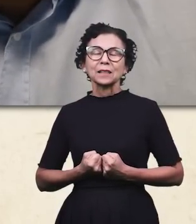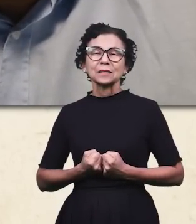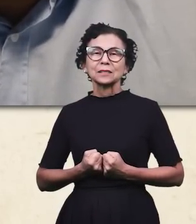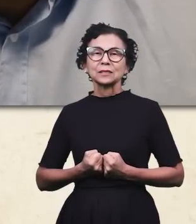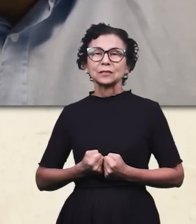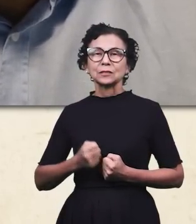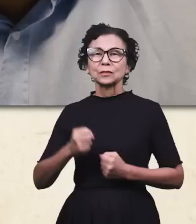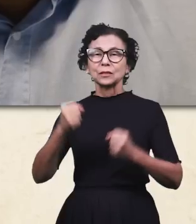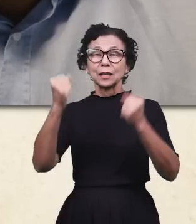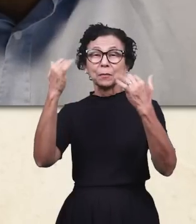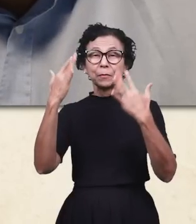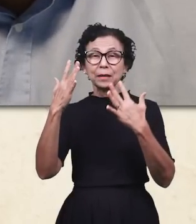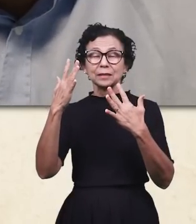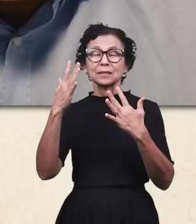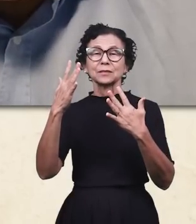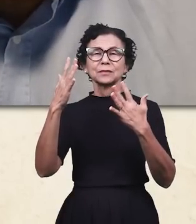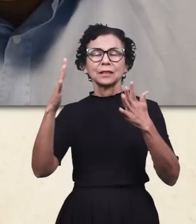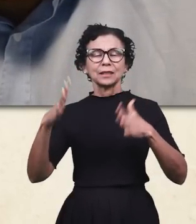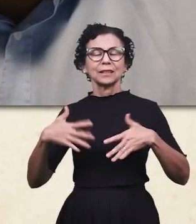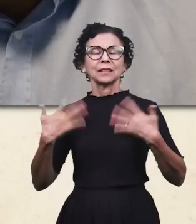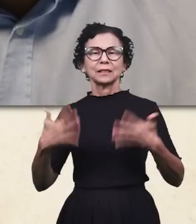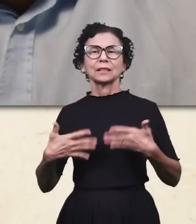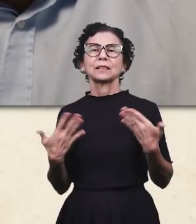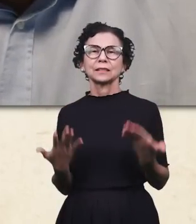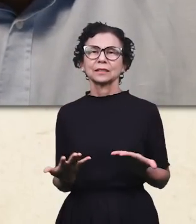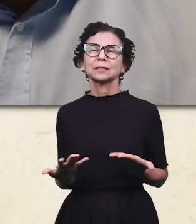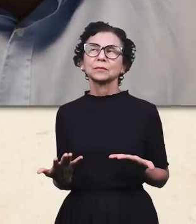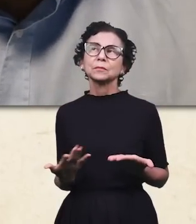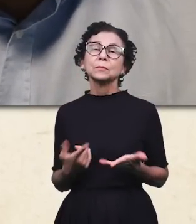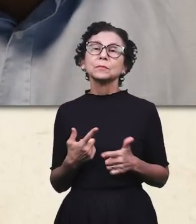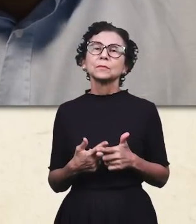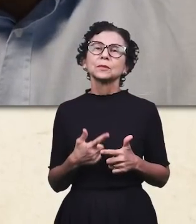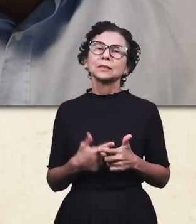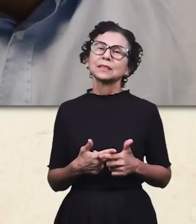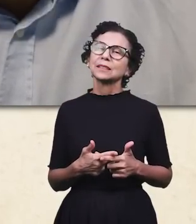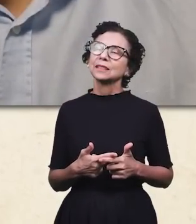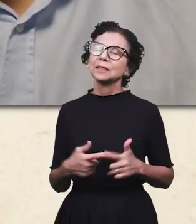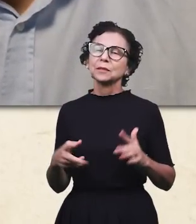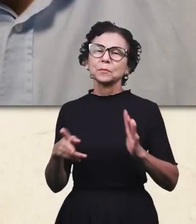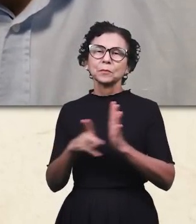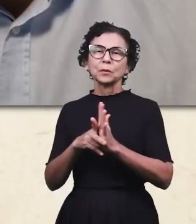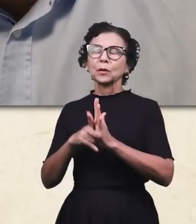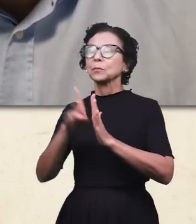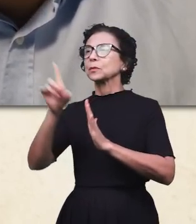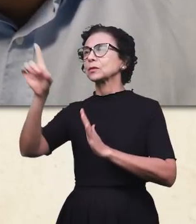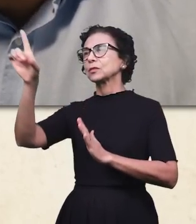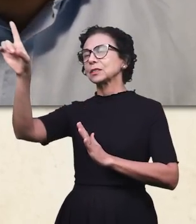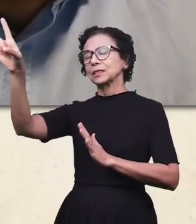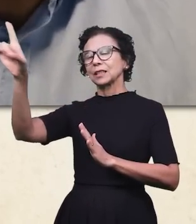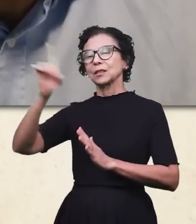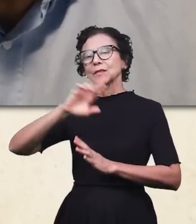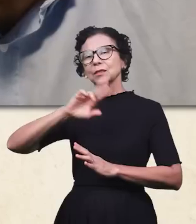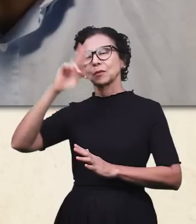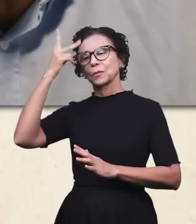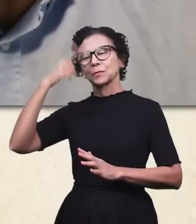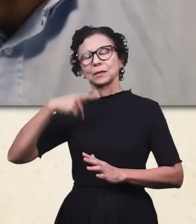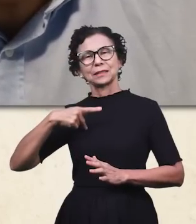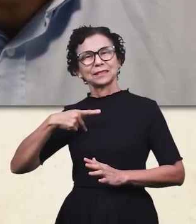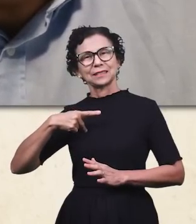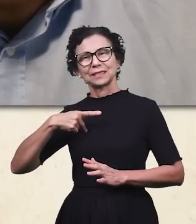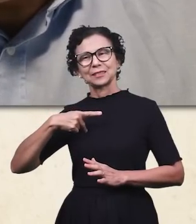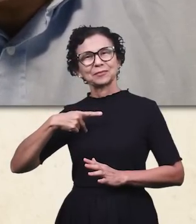ela nos alegra. Mas por que ela faz isso conosco? Porque ela vem de Deus. Ela não vem do